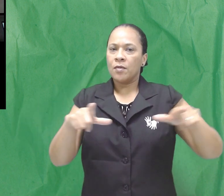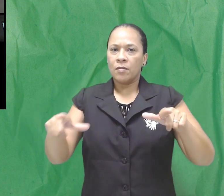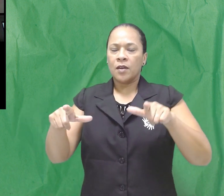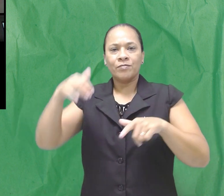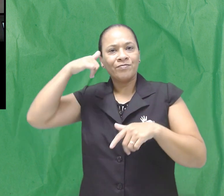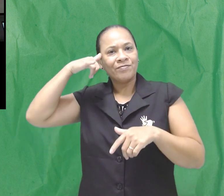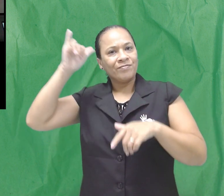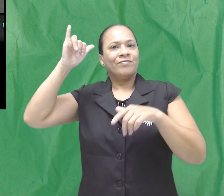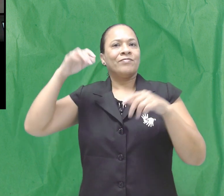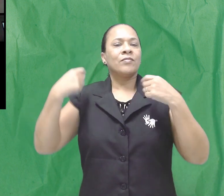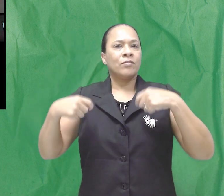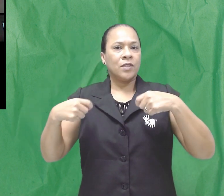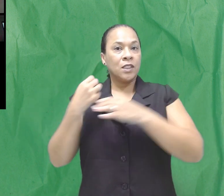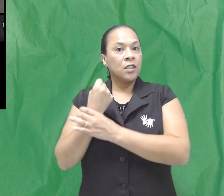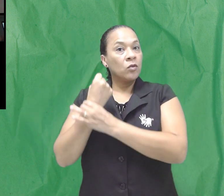de incidentes.